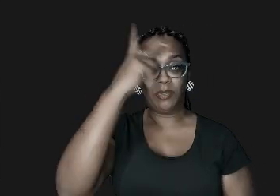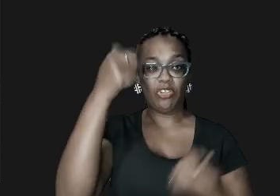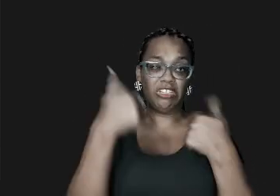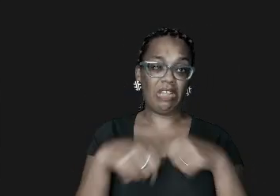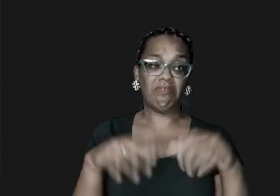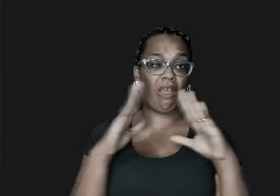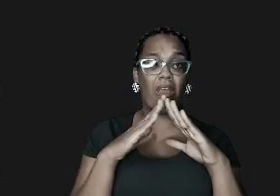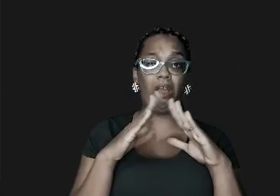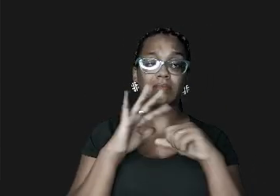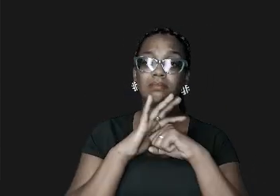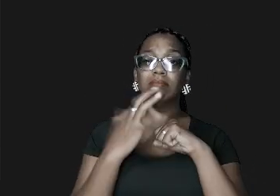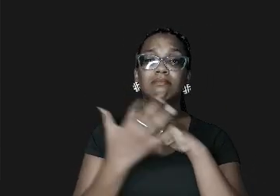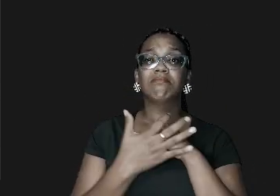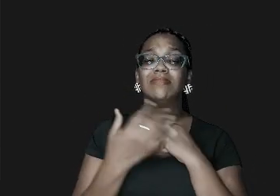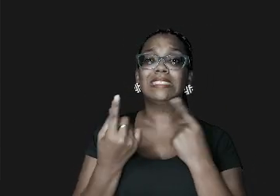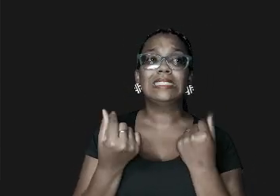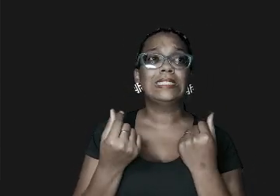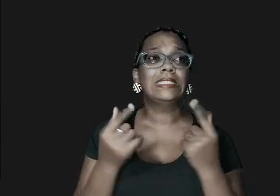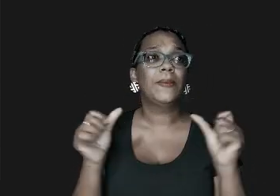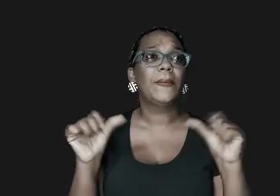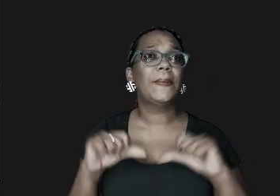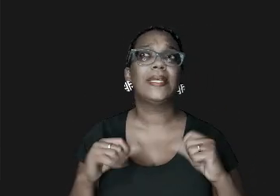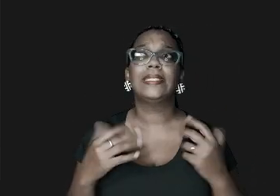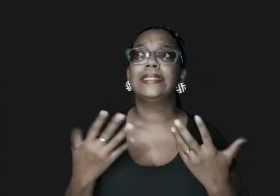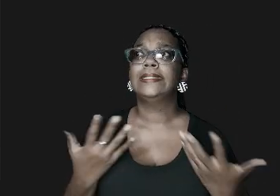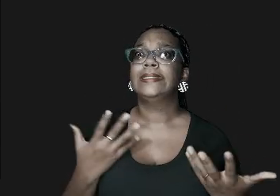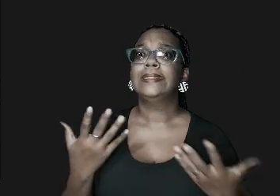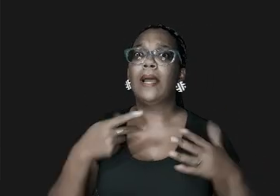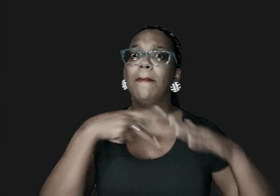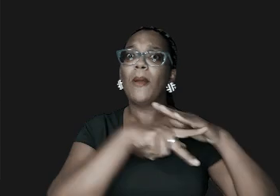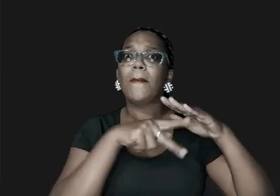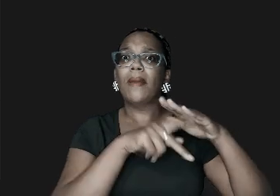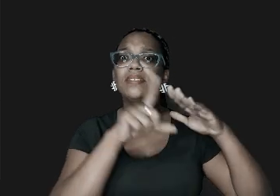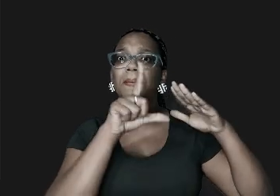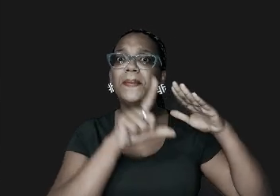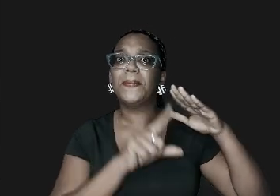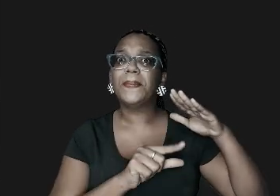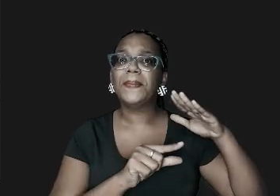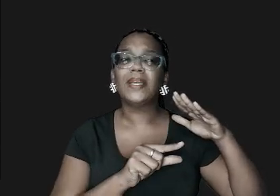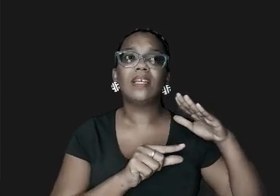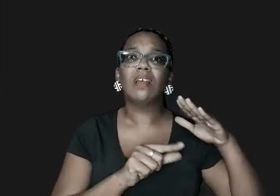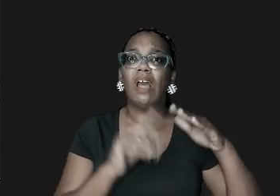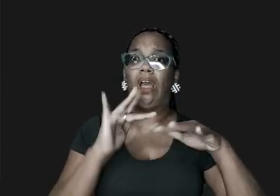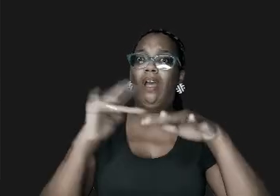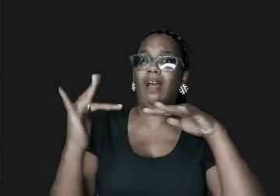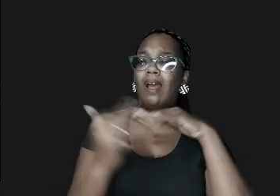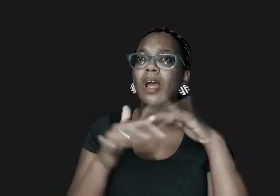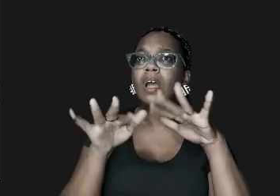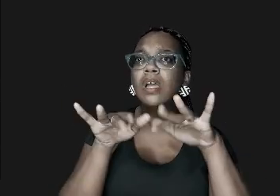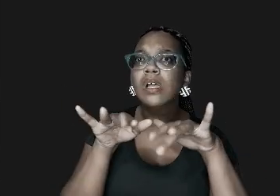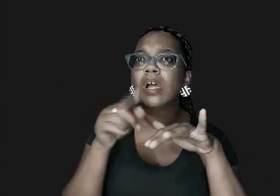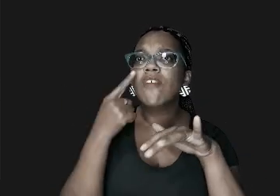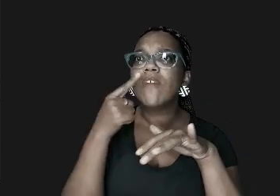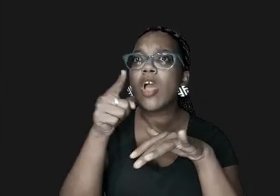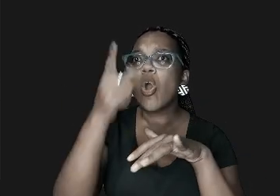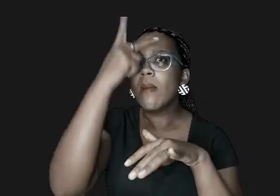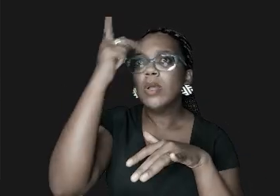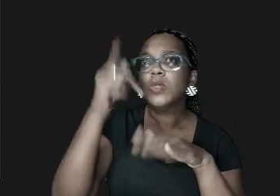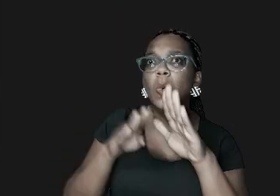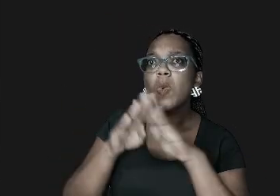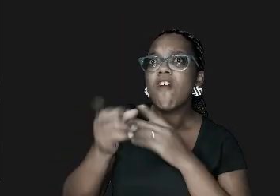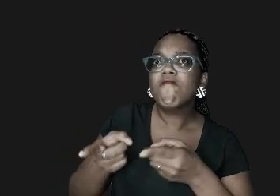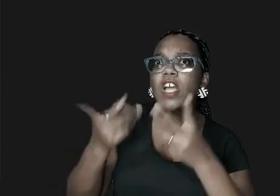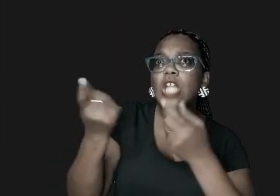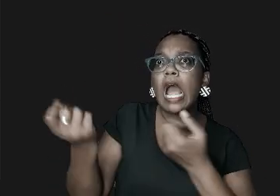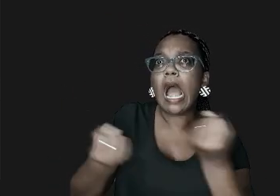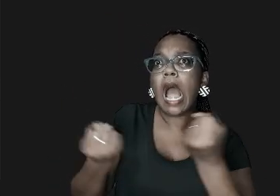investimento não são pessoas que estavam em casa na pandemia que deixaram de ter uma rentabilidade razoável na poupança e que acompanham